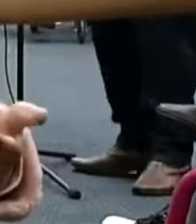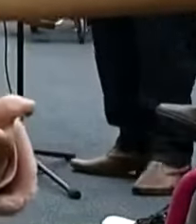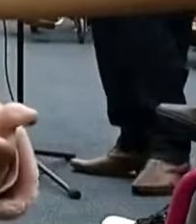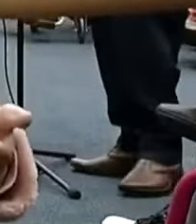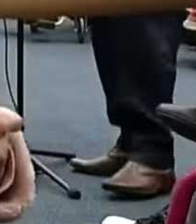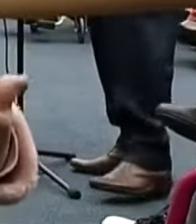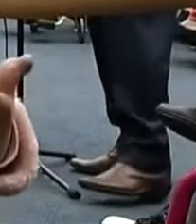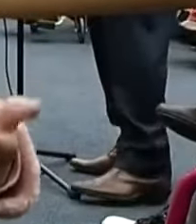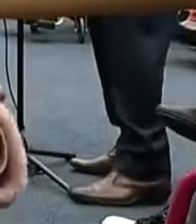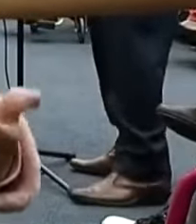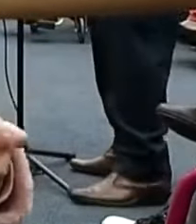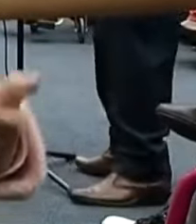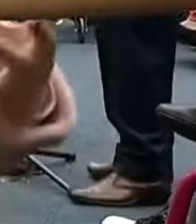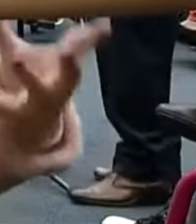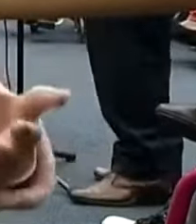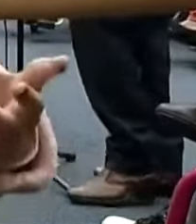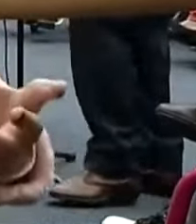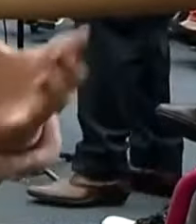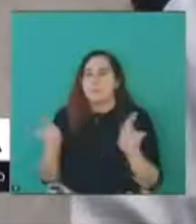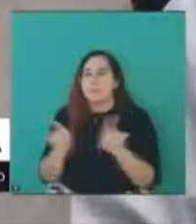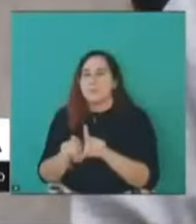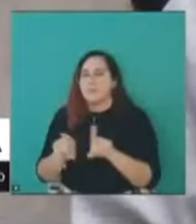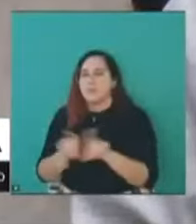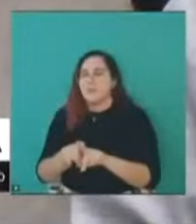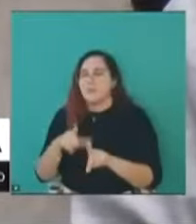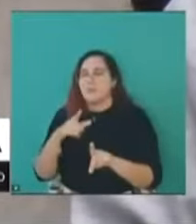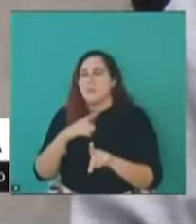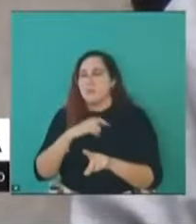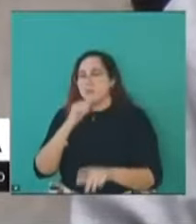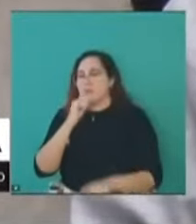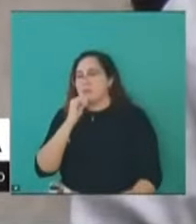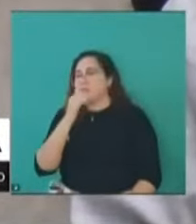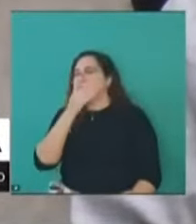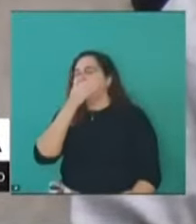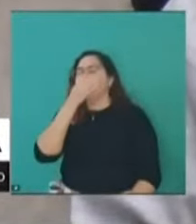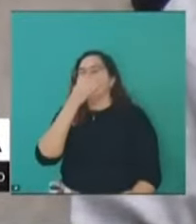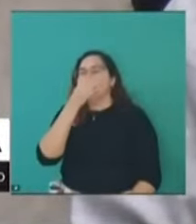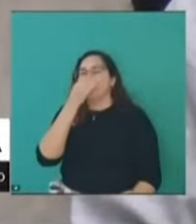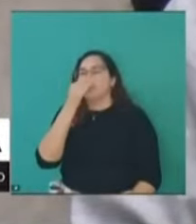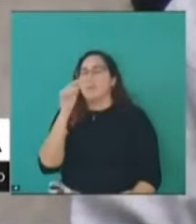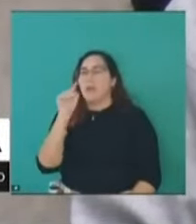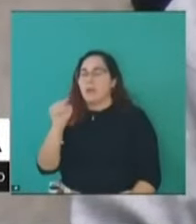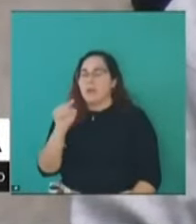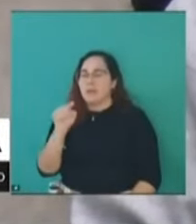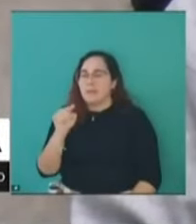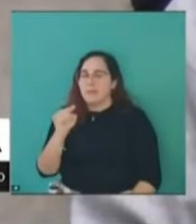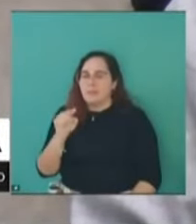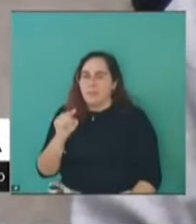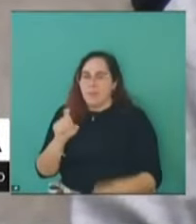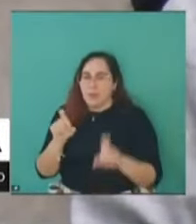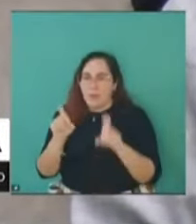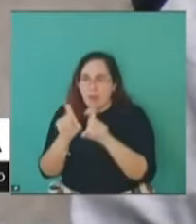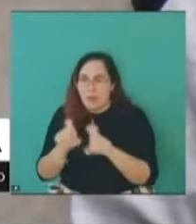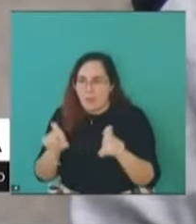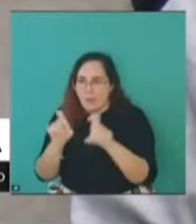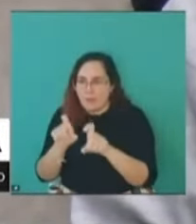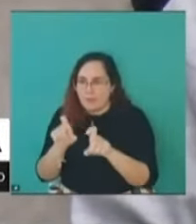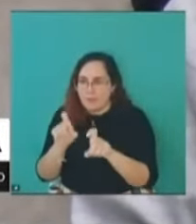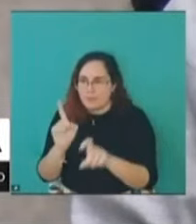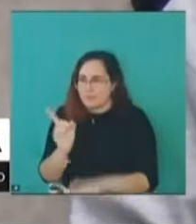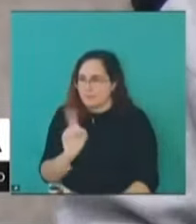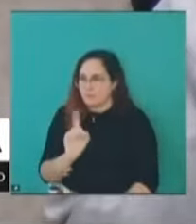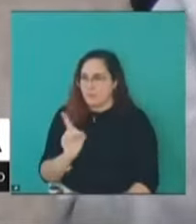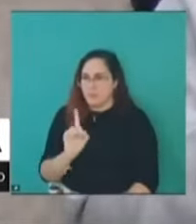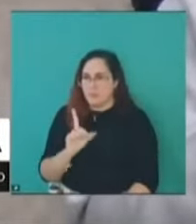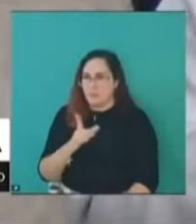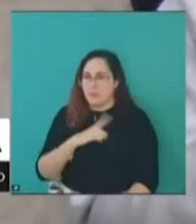numa forma humanizada de como eu posso atender. Não é uma máquina, não. Né? Nós temos lá 30 pessoas, 30 técnicos